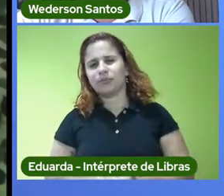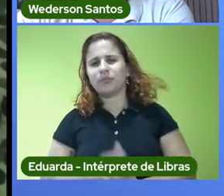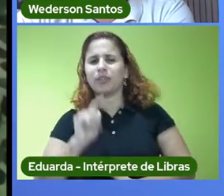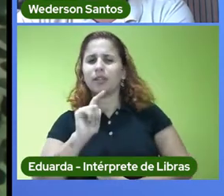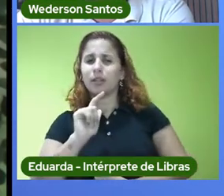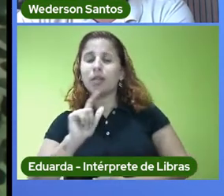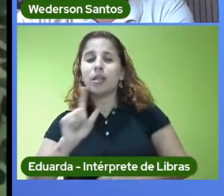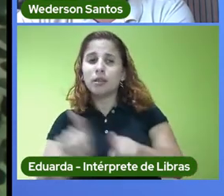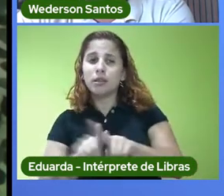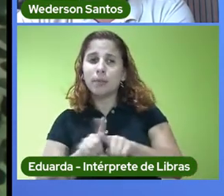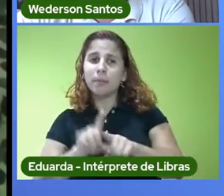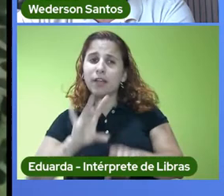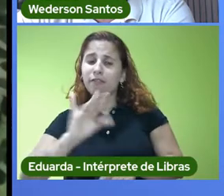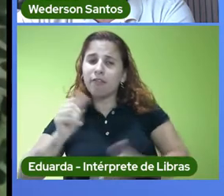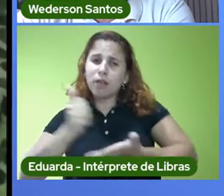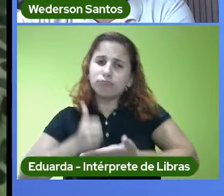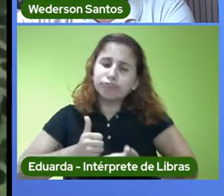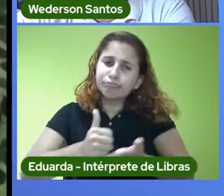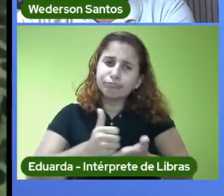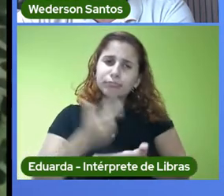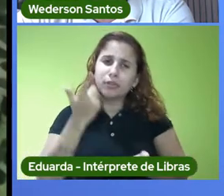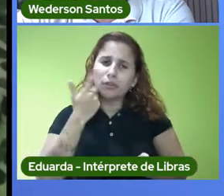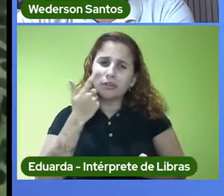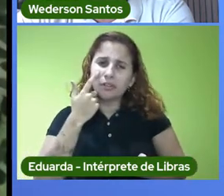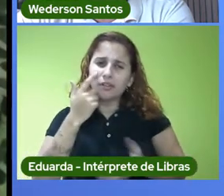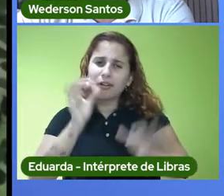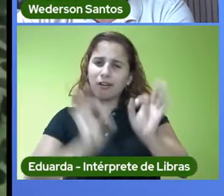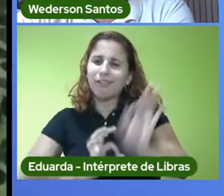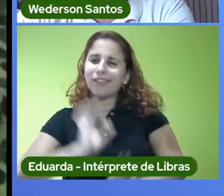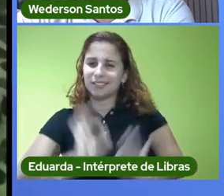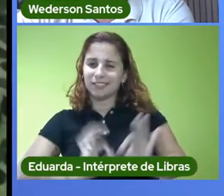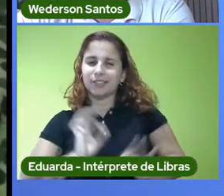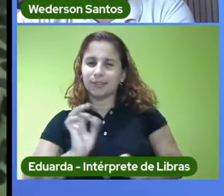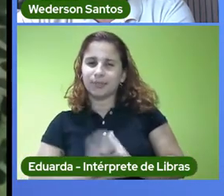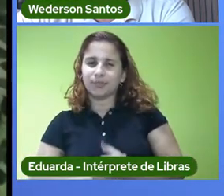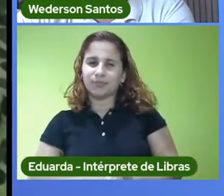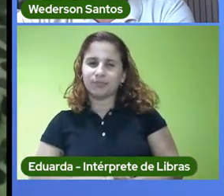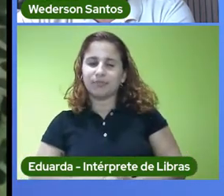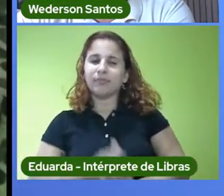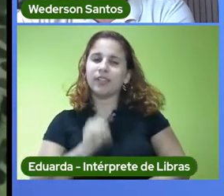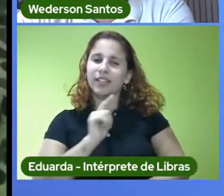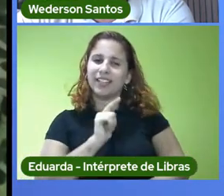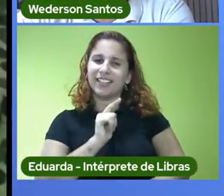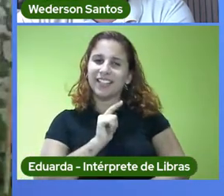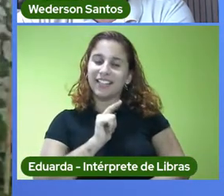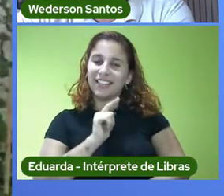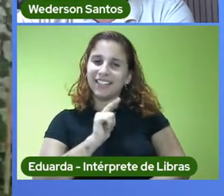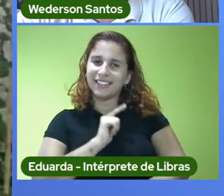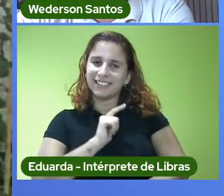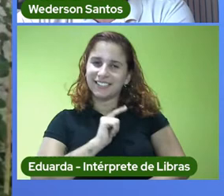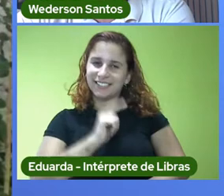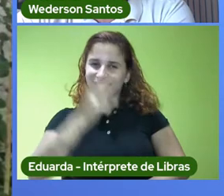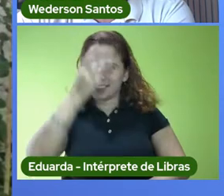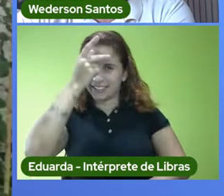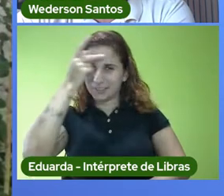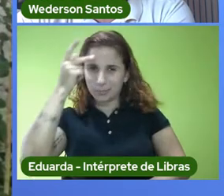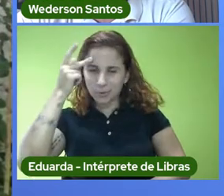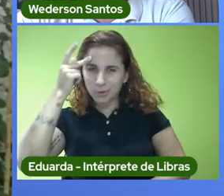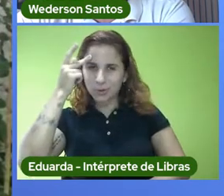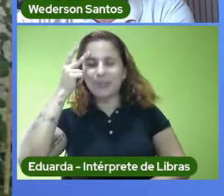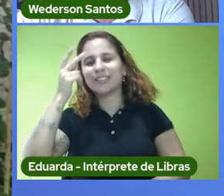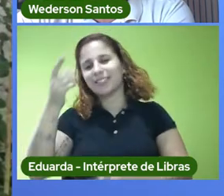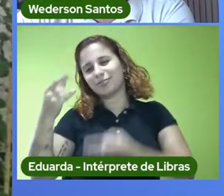né? E aí eu estou falando disso porque eu sei que está nos assistindo vários assistentes sociais,